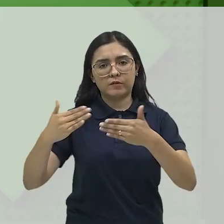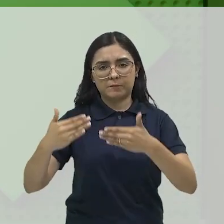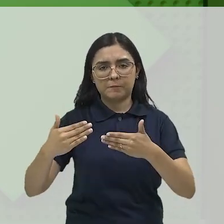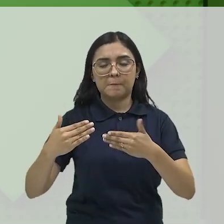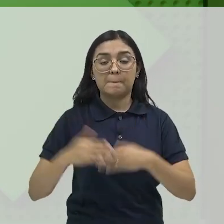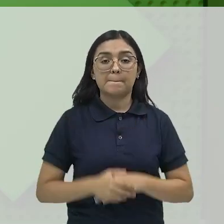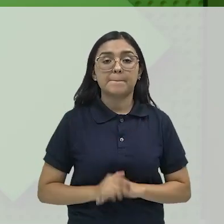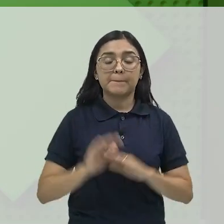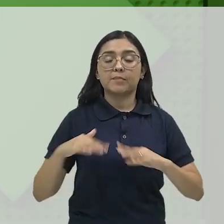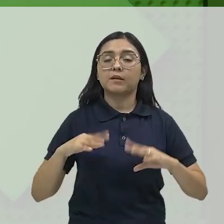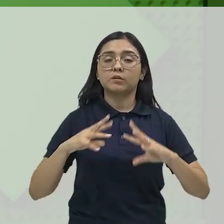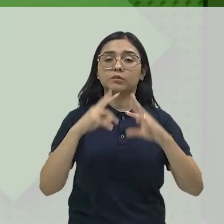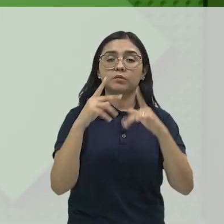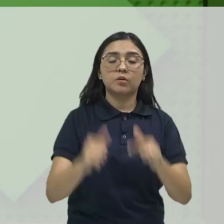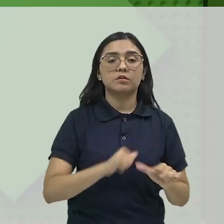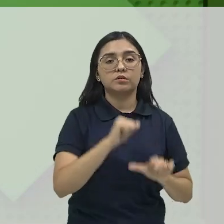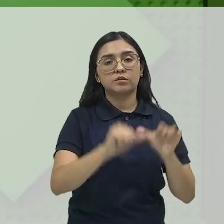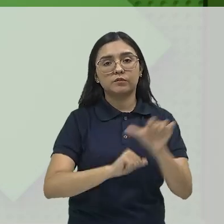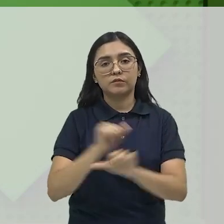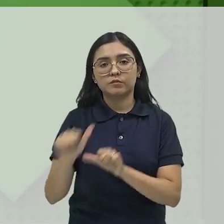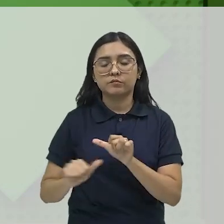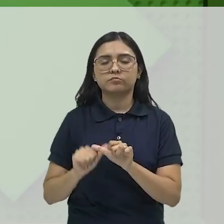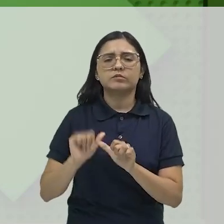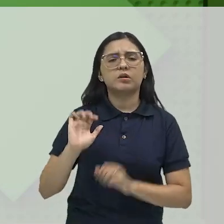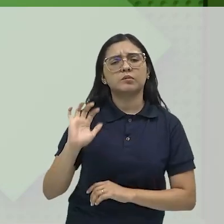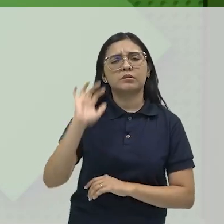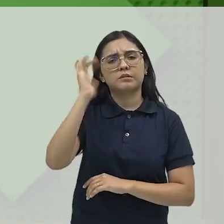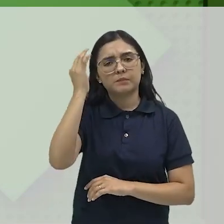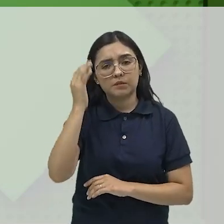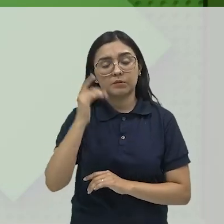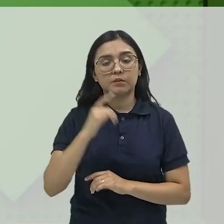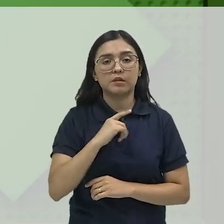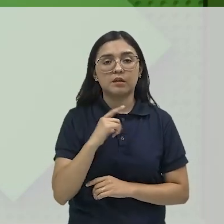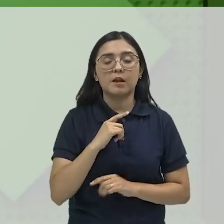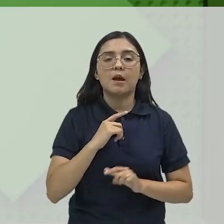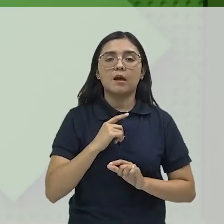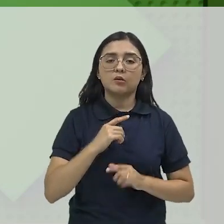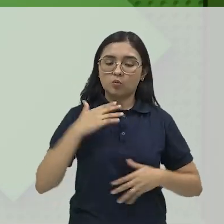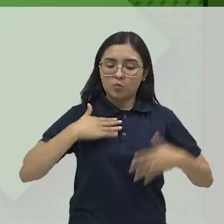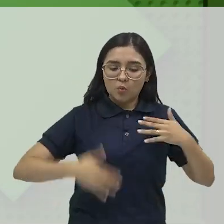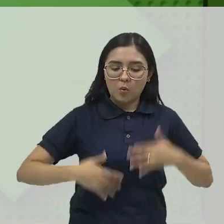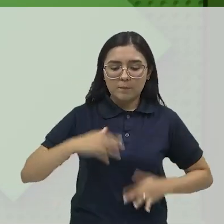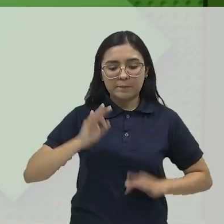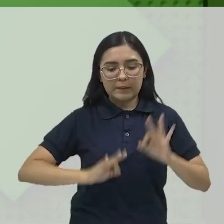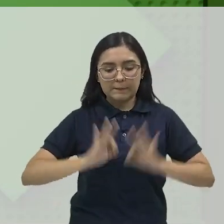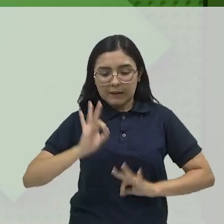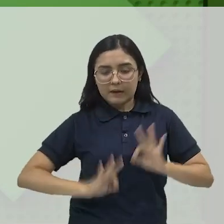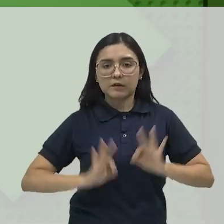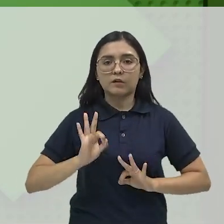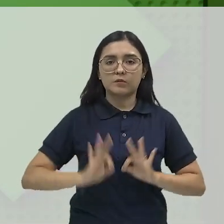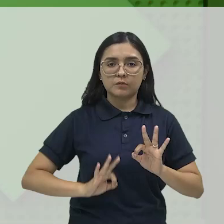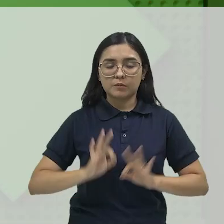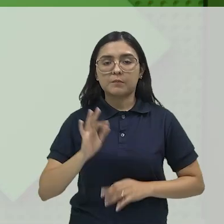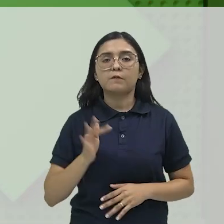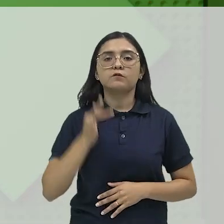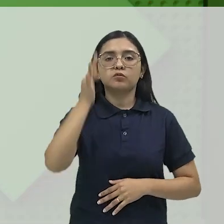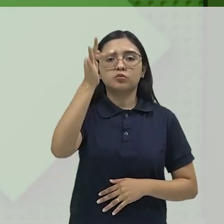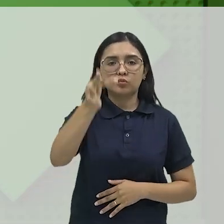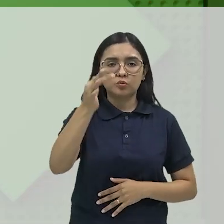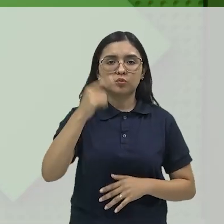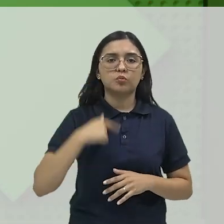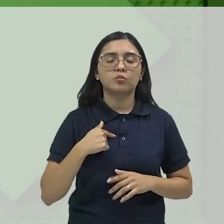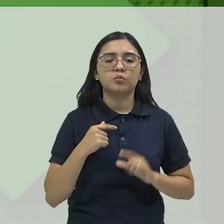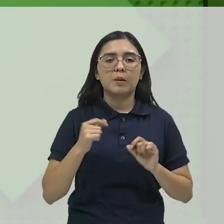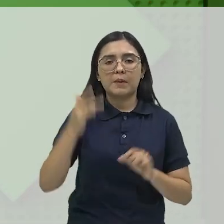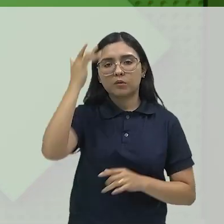E todas essas transformações, esses eventos, né, que visam aí preparar o organismo para chegar à maturidade,